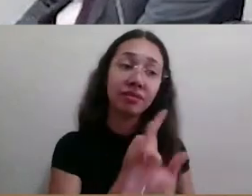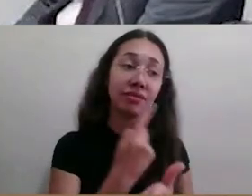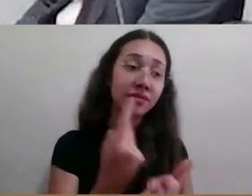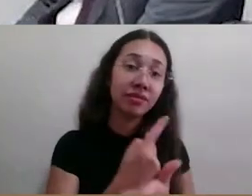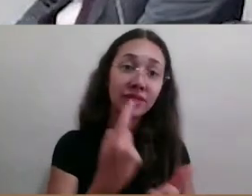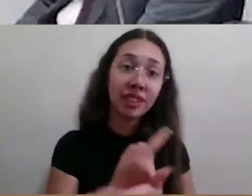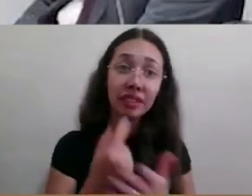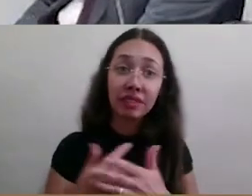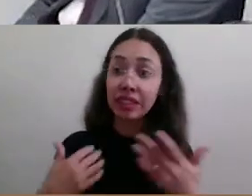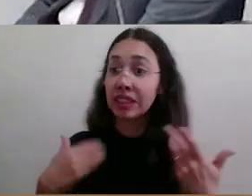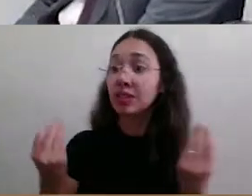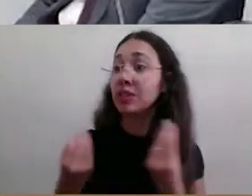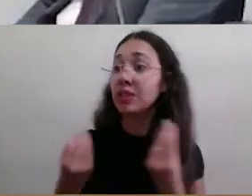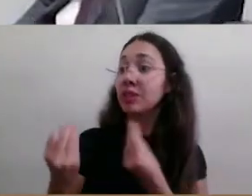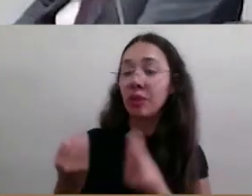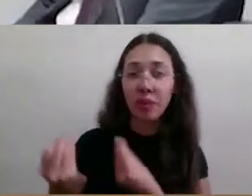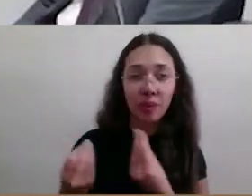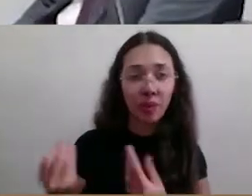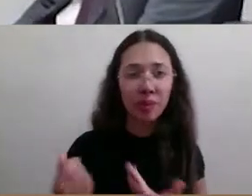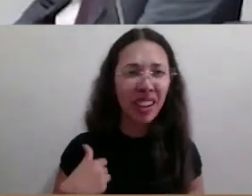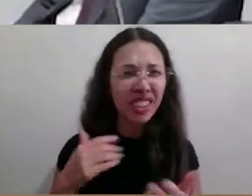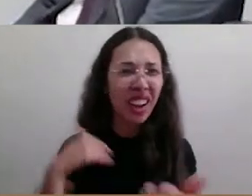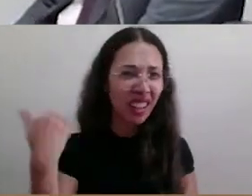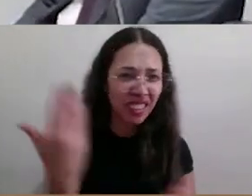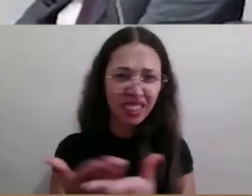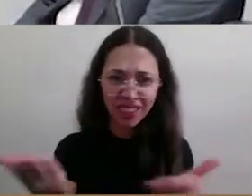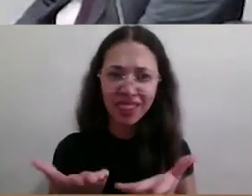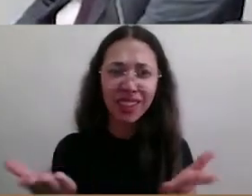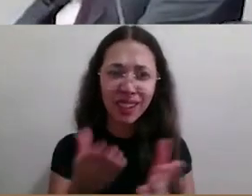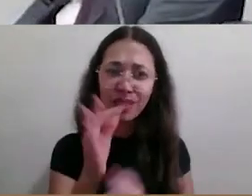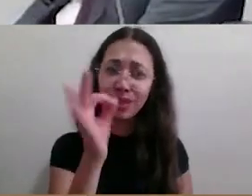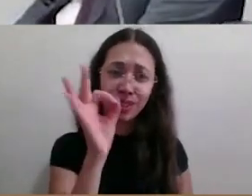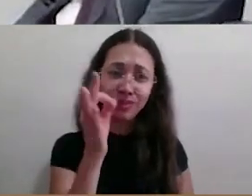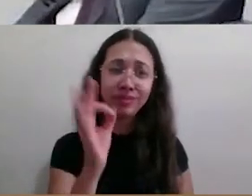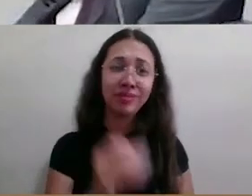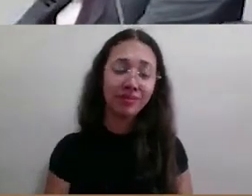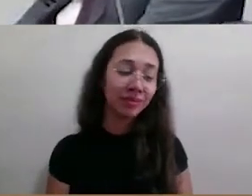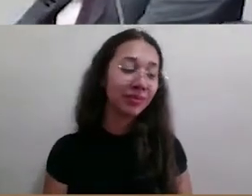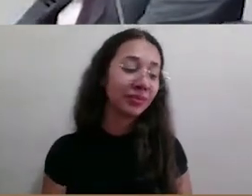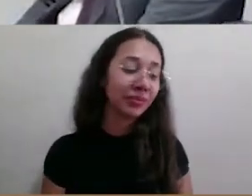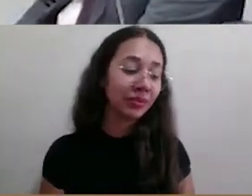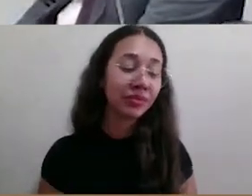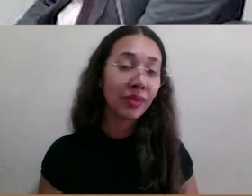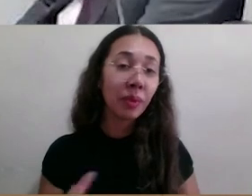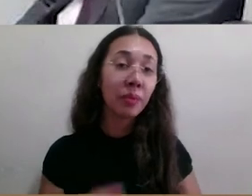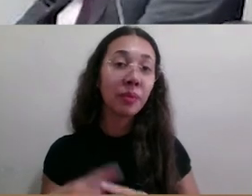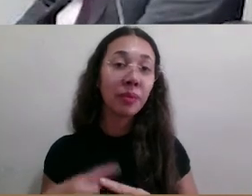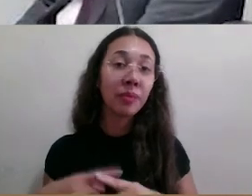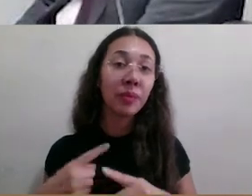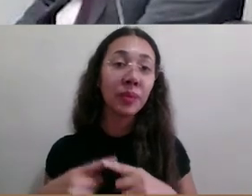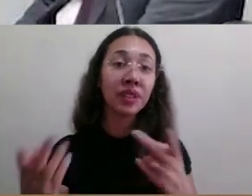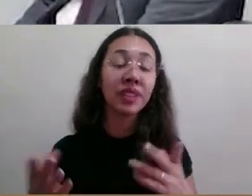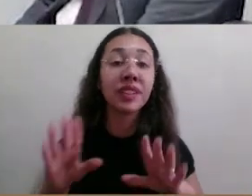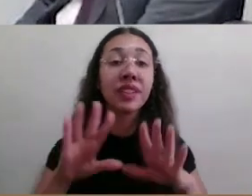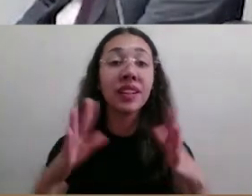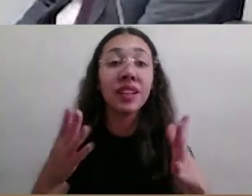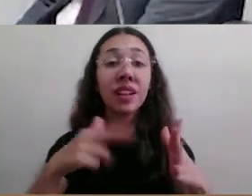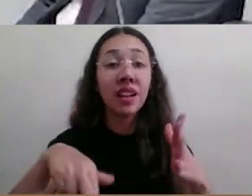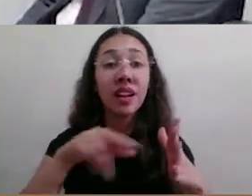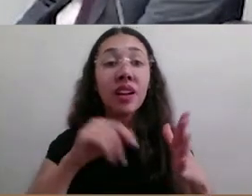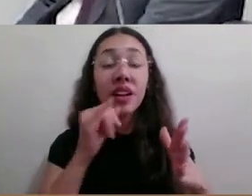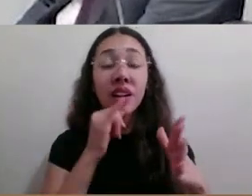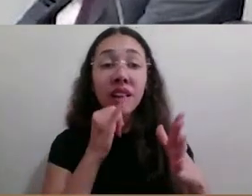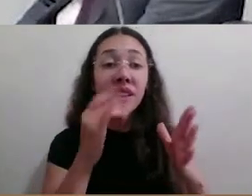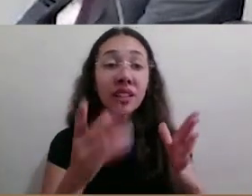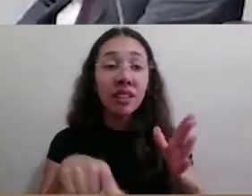formatasse. Ainda é, né? E a gente que formate. Pois bem, a gente tinha isso. Por quê? Para a gente não receber dentro da vara